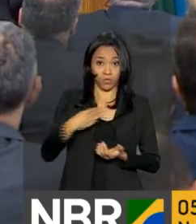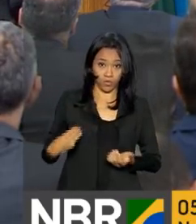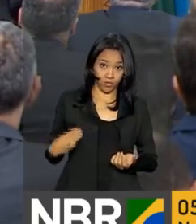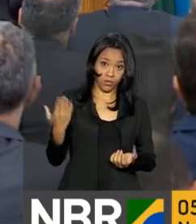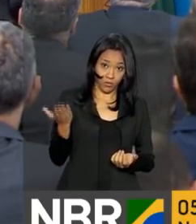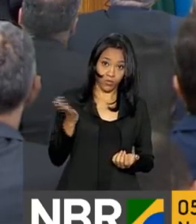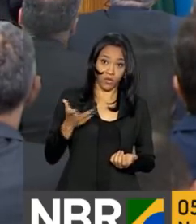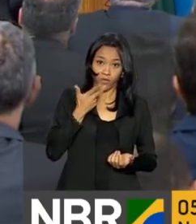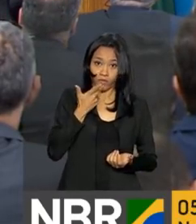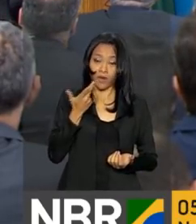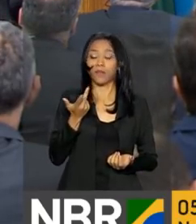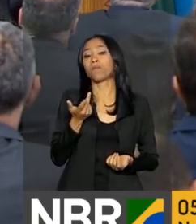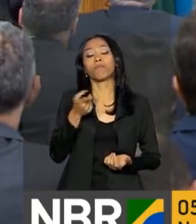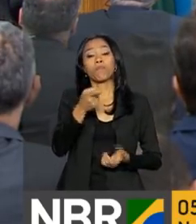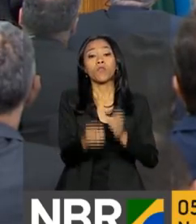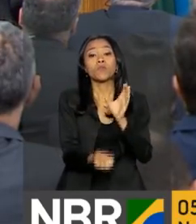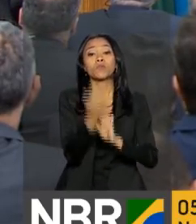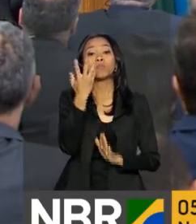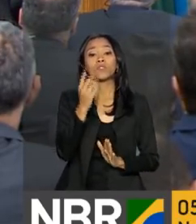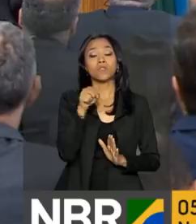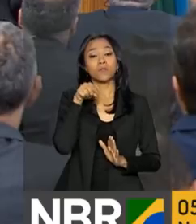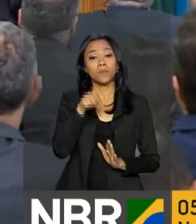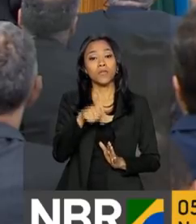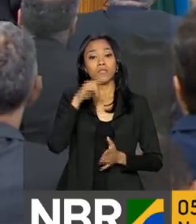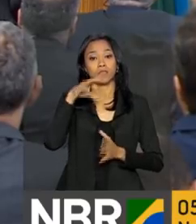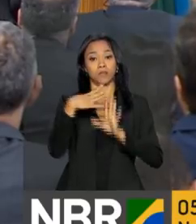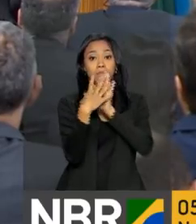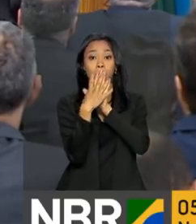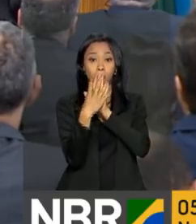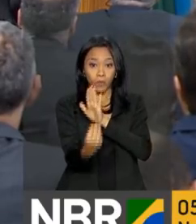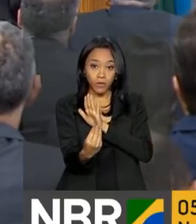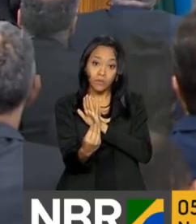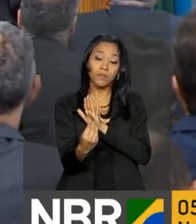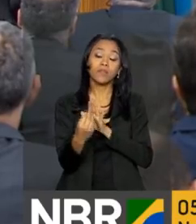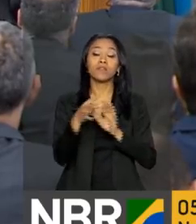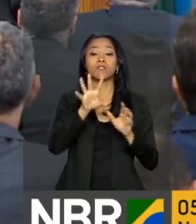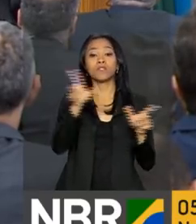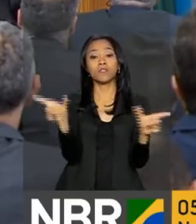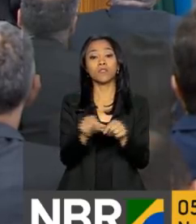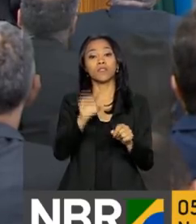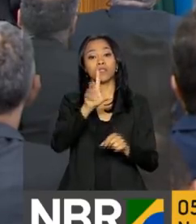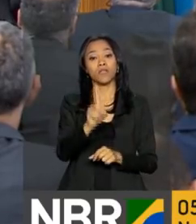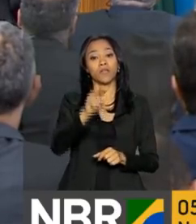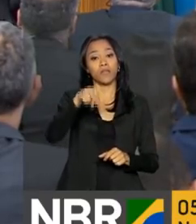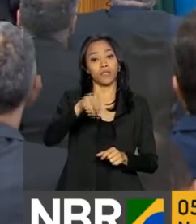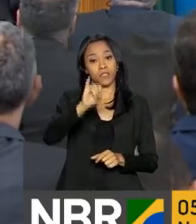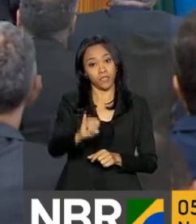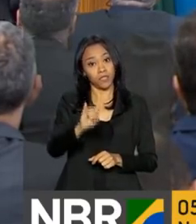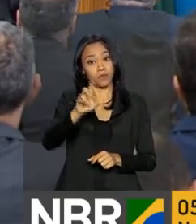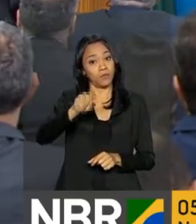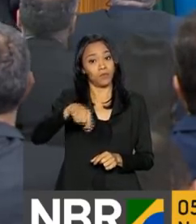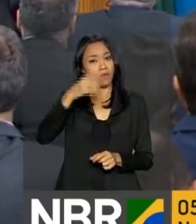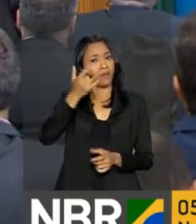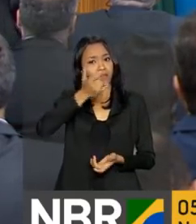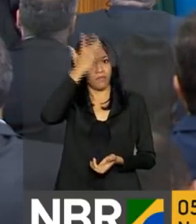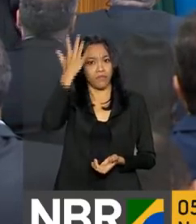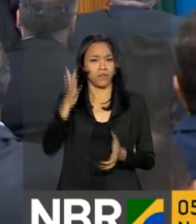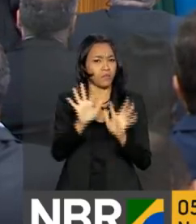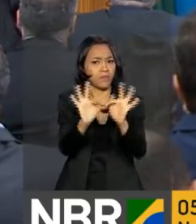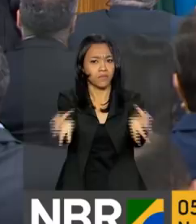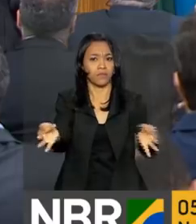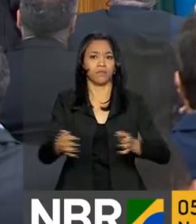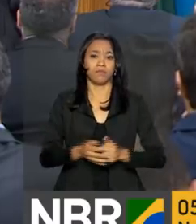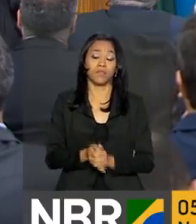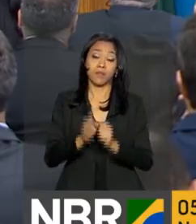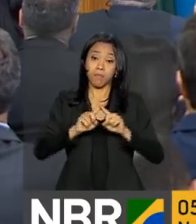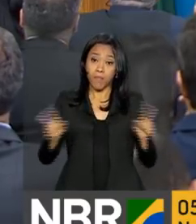do projeto no dn é naturalmente complexo mas eu quero cumprimentar todos os órgãos